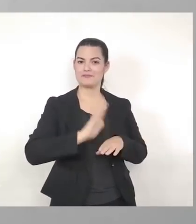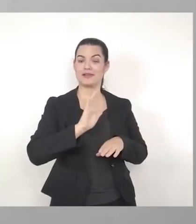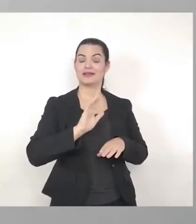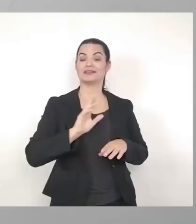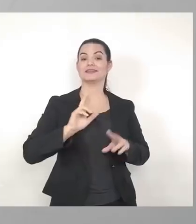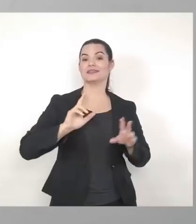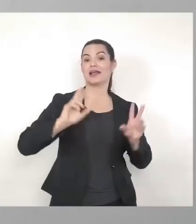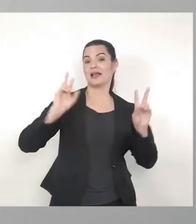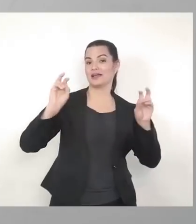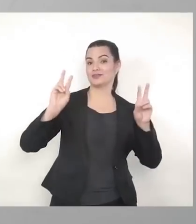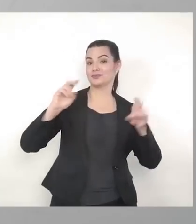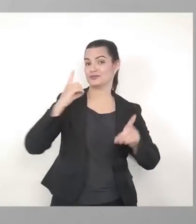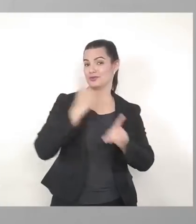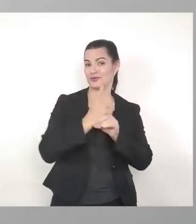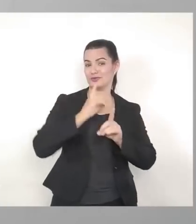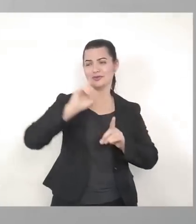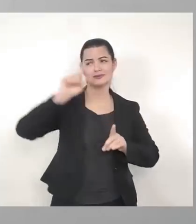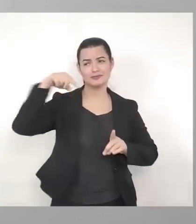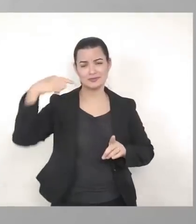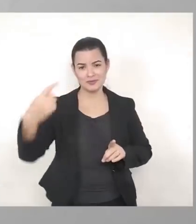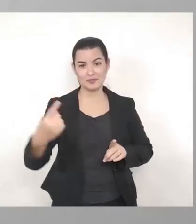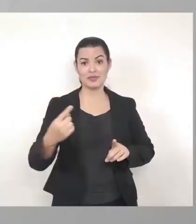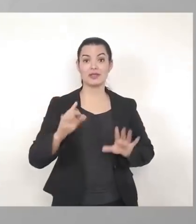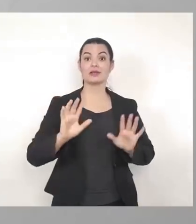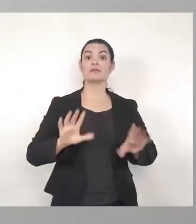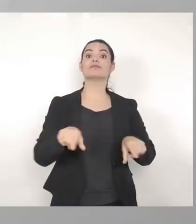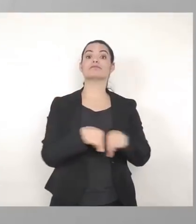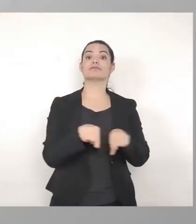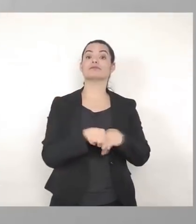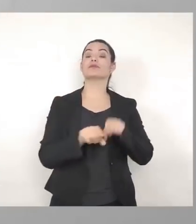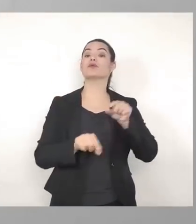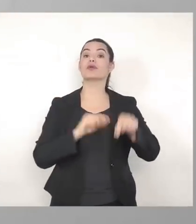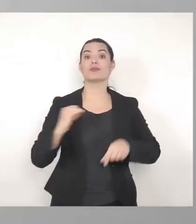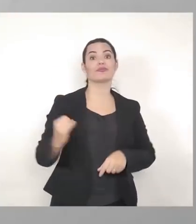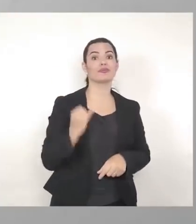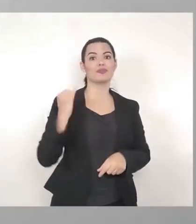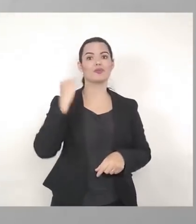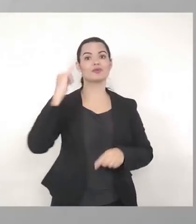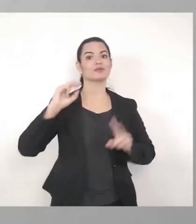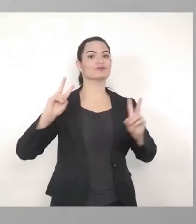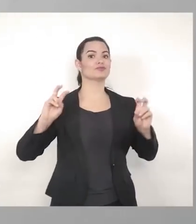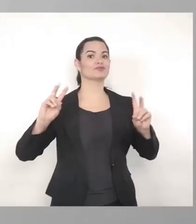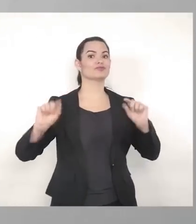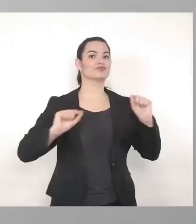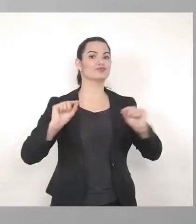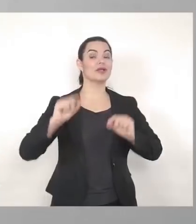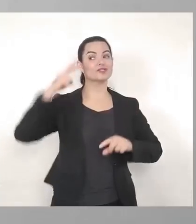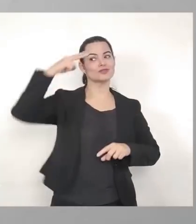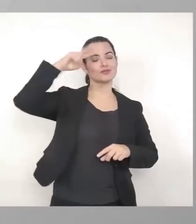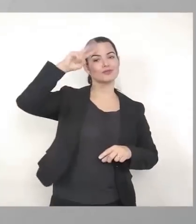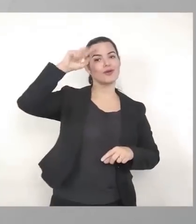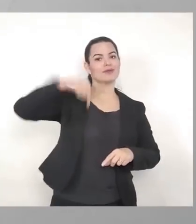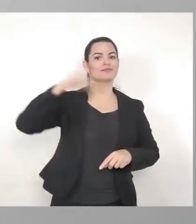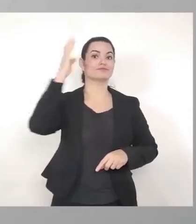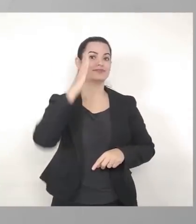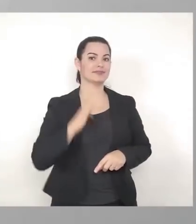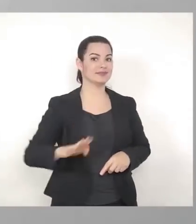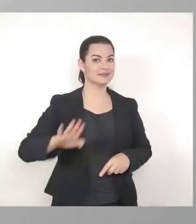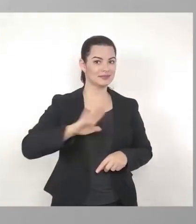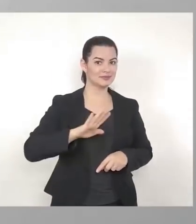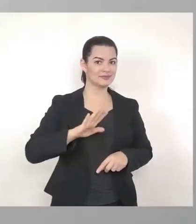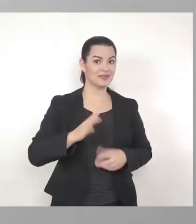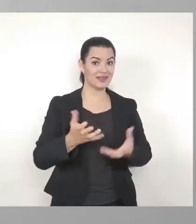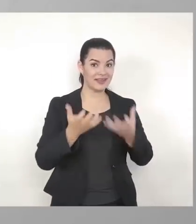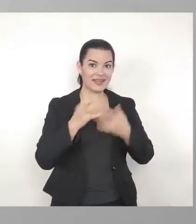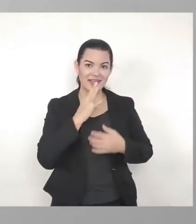encontro, mas que ela também é importantíssima para a história do Brasil, não foi isso? Então,